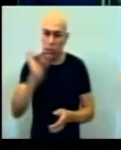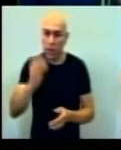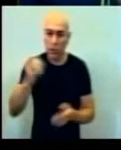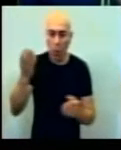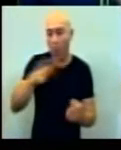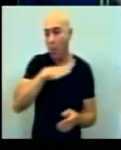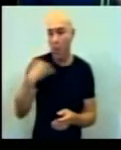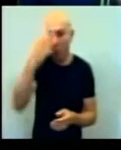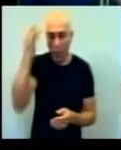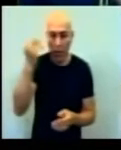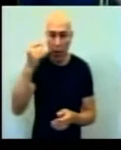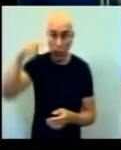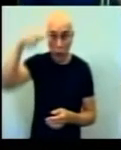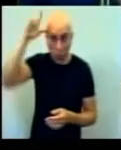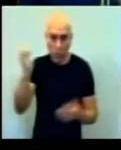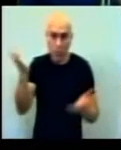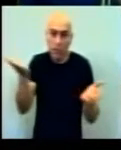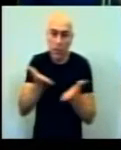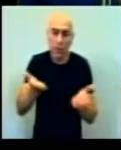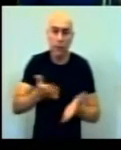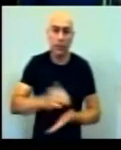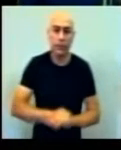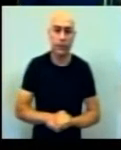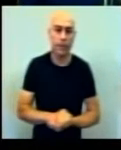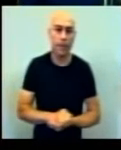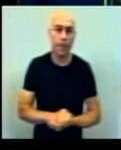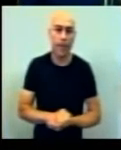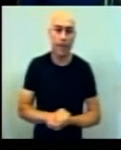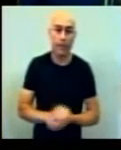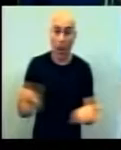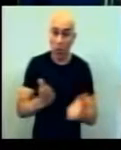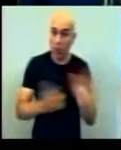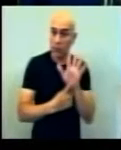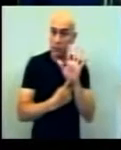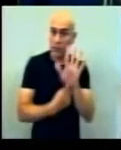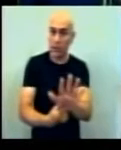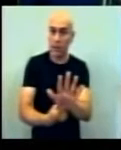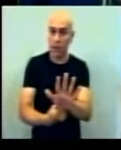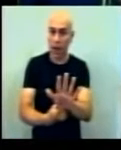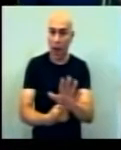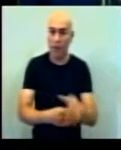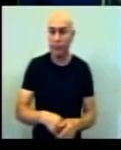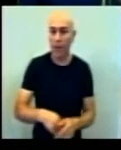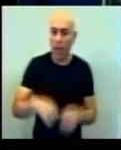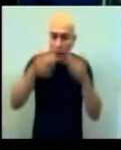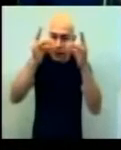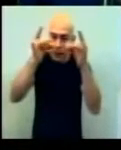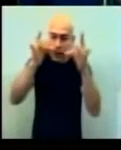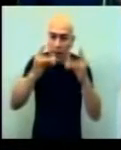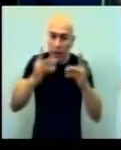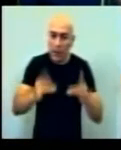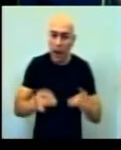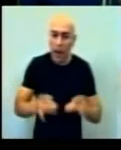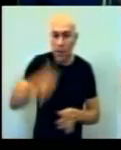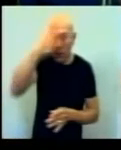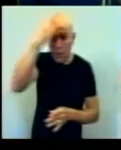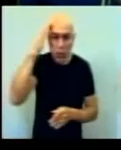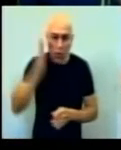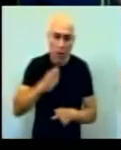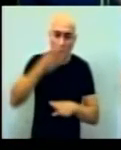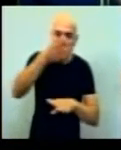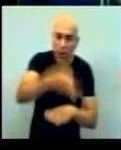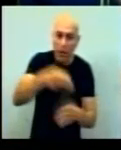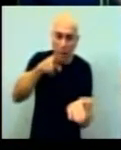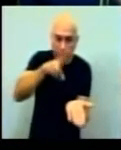ontem para hoje. Próximo. Nesse slide, a gente está falando mais detalhadamente dos casos que internaram, a